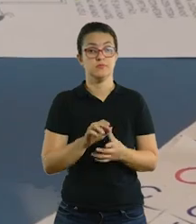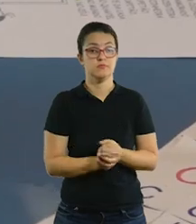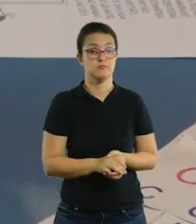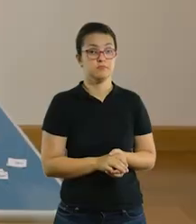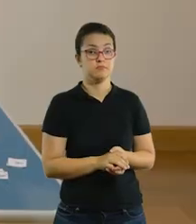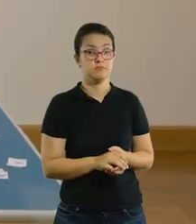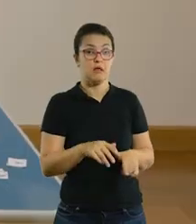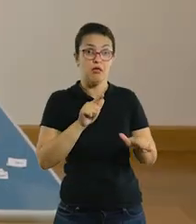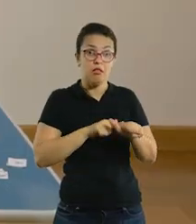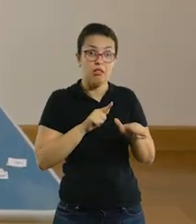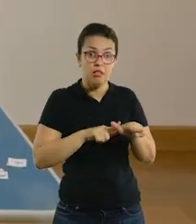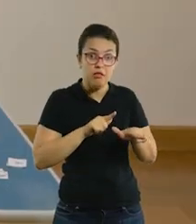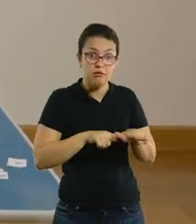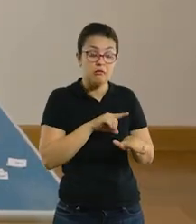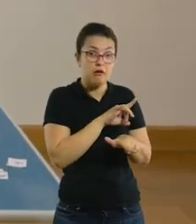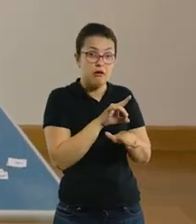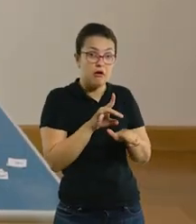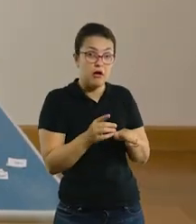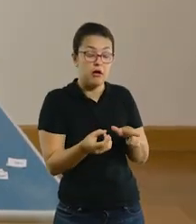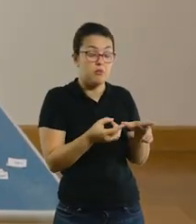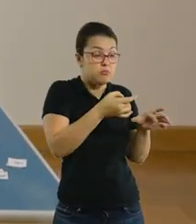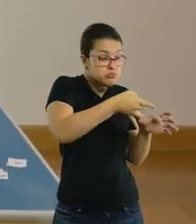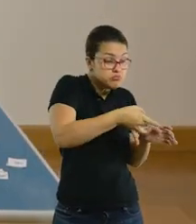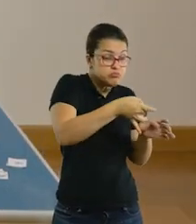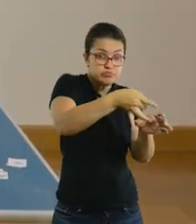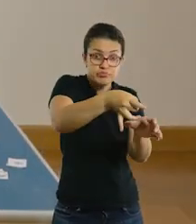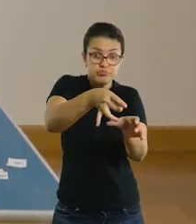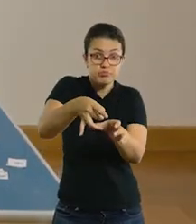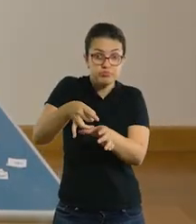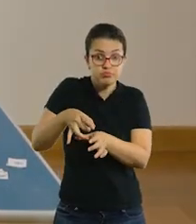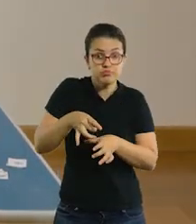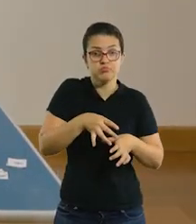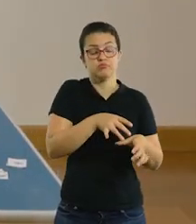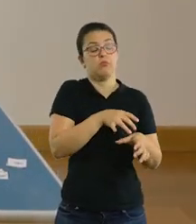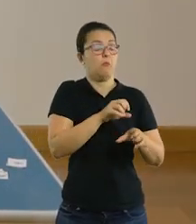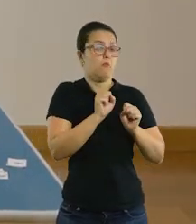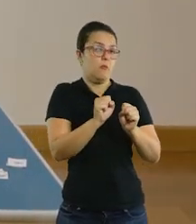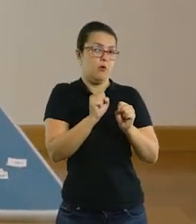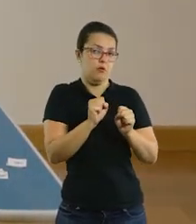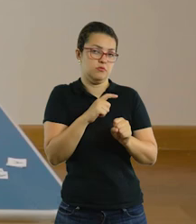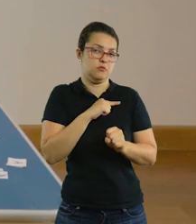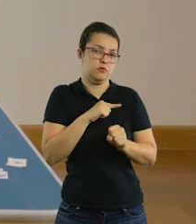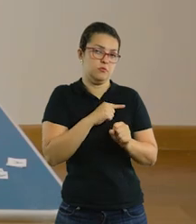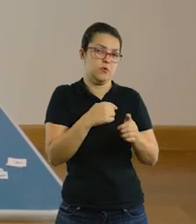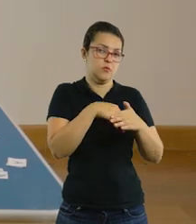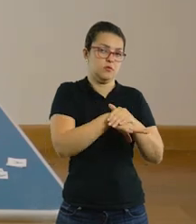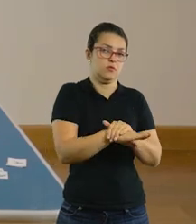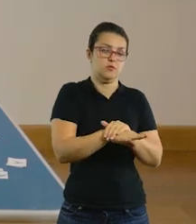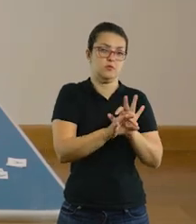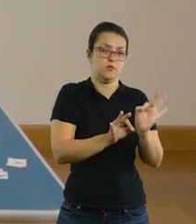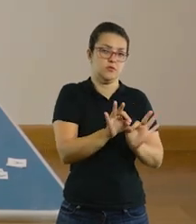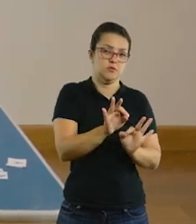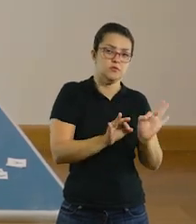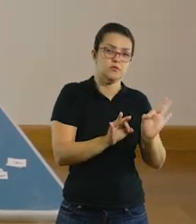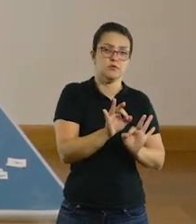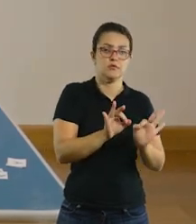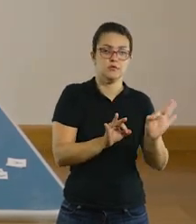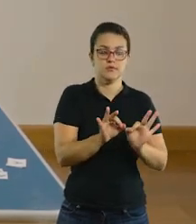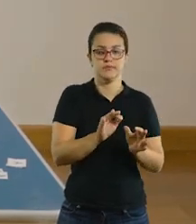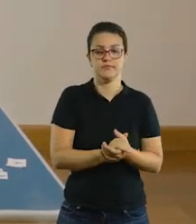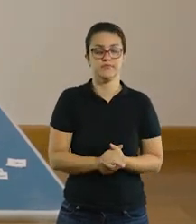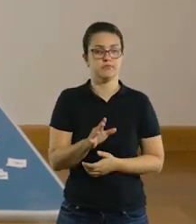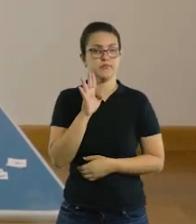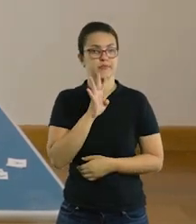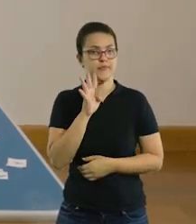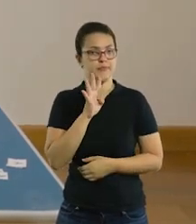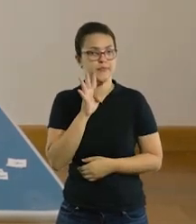pode pegar um potinho para cada letra, com várias quantidades de cada letra. Tá? Se você tiver um cantinho para você organizar.